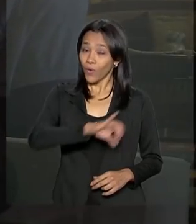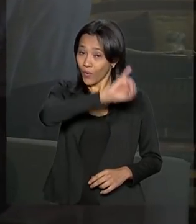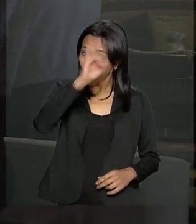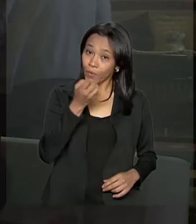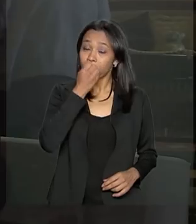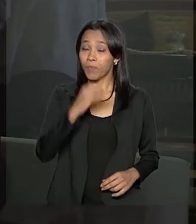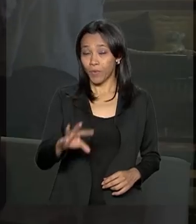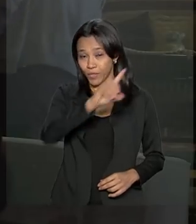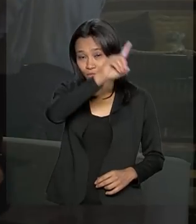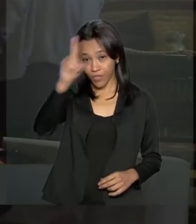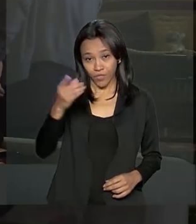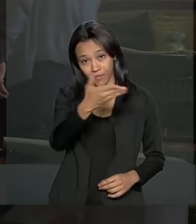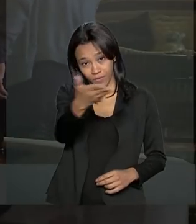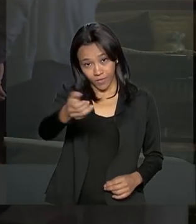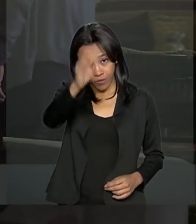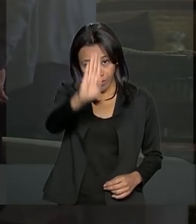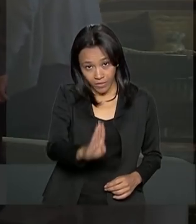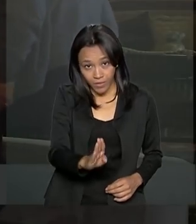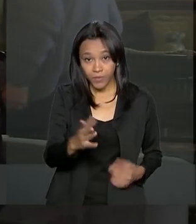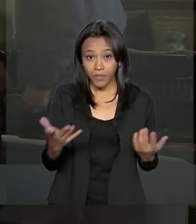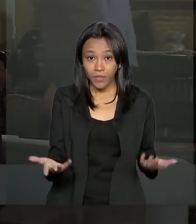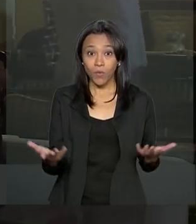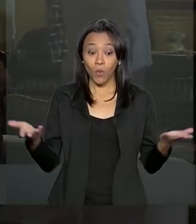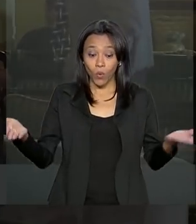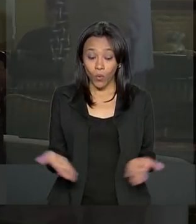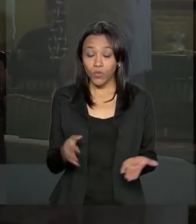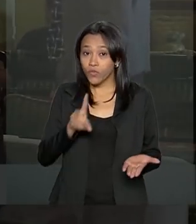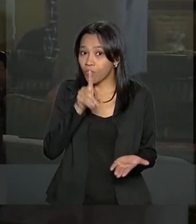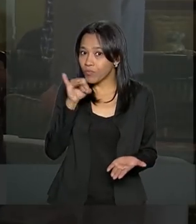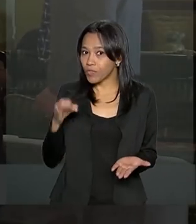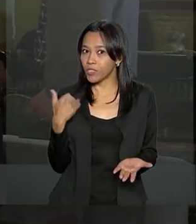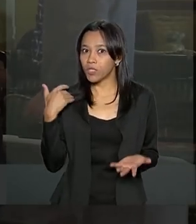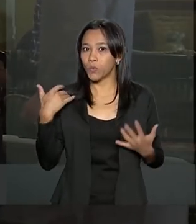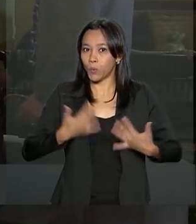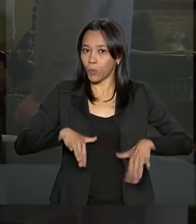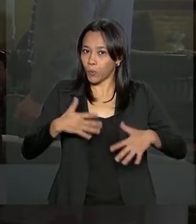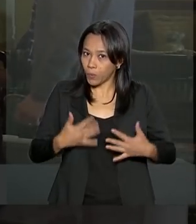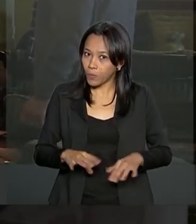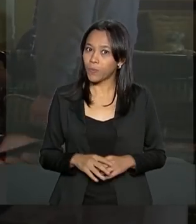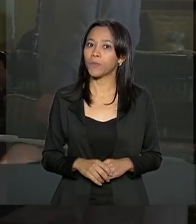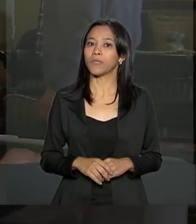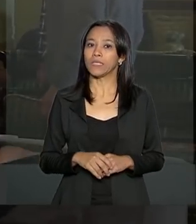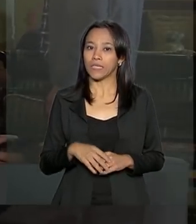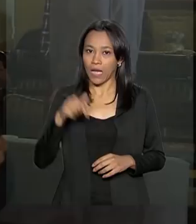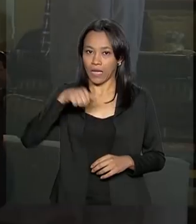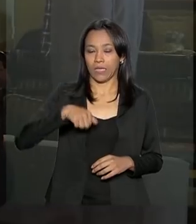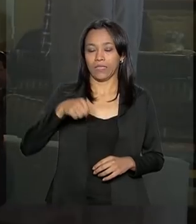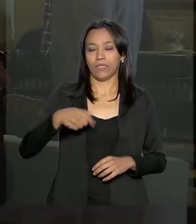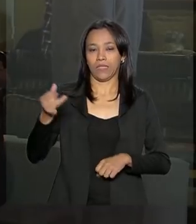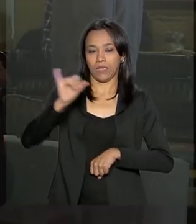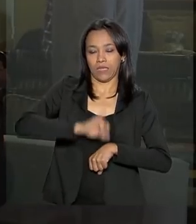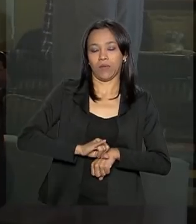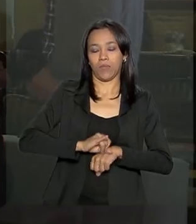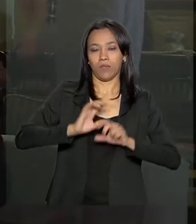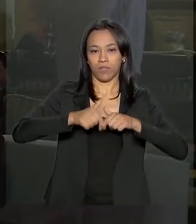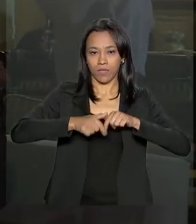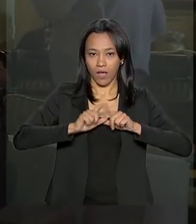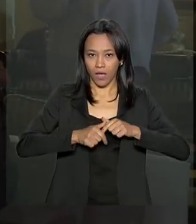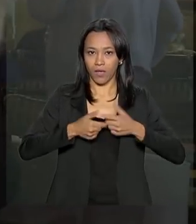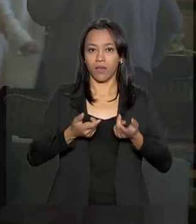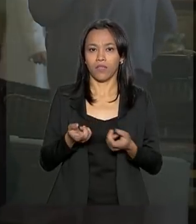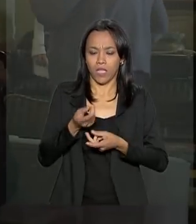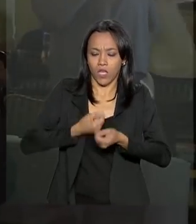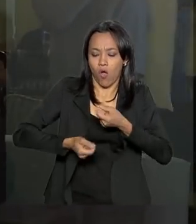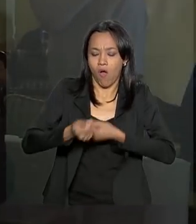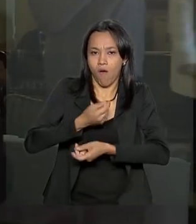Olá, bom dia a todos do Brasil. Olha, hoje foi um dia de negócios aqui em Israel. O presidente Jair